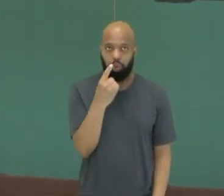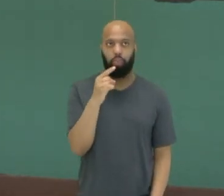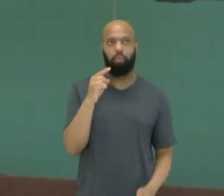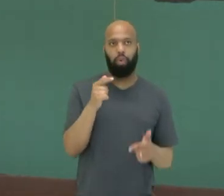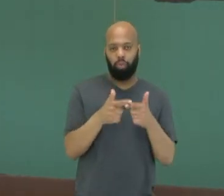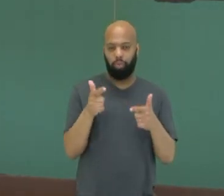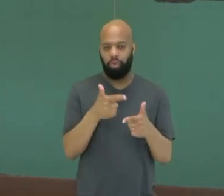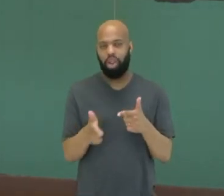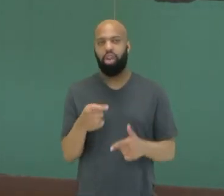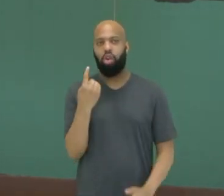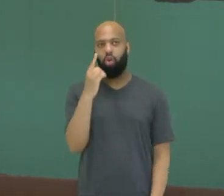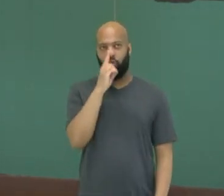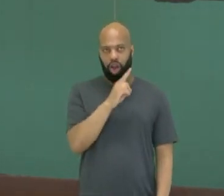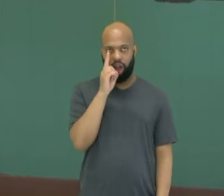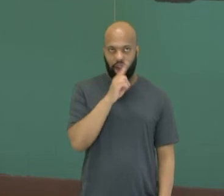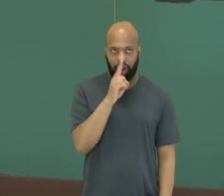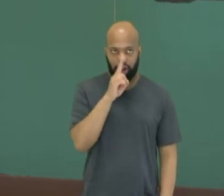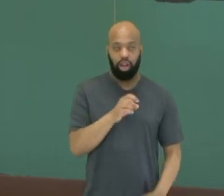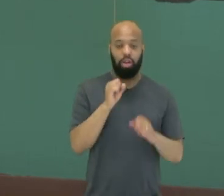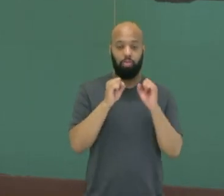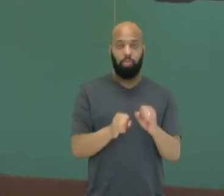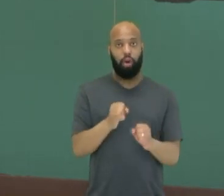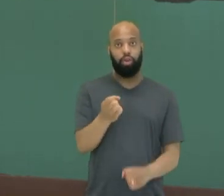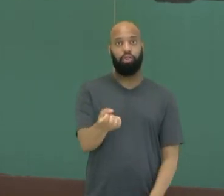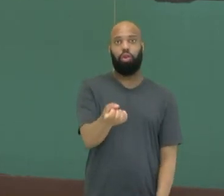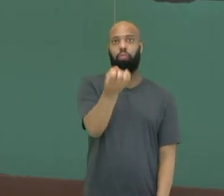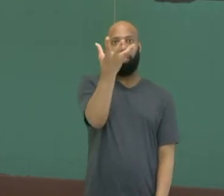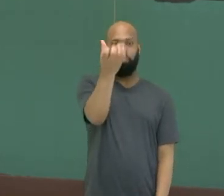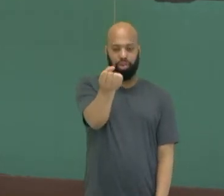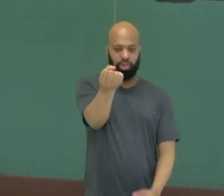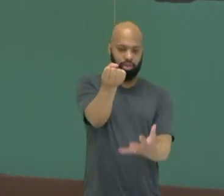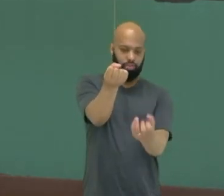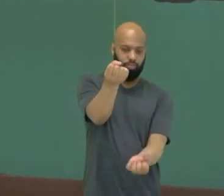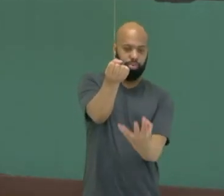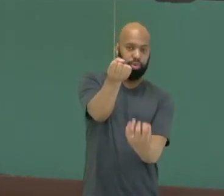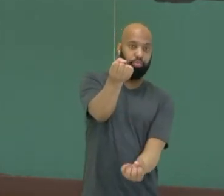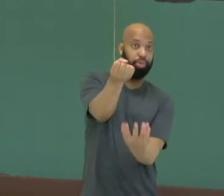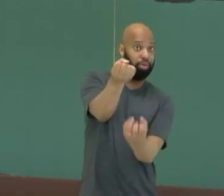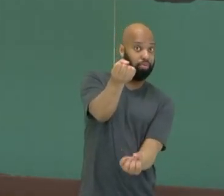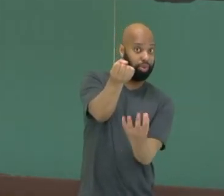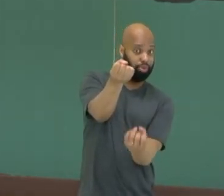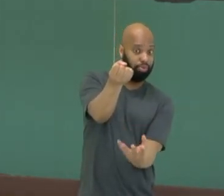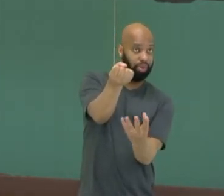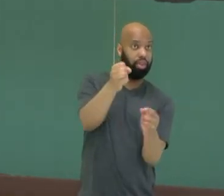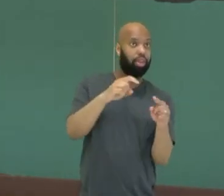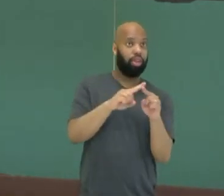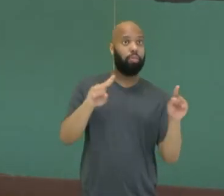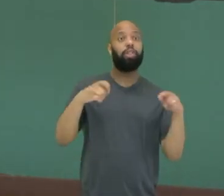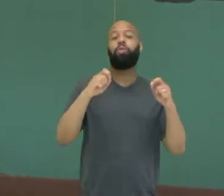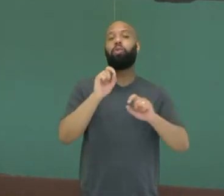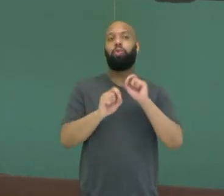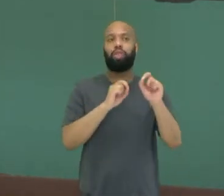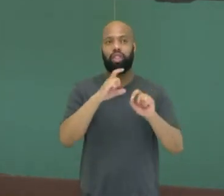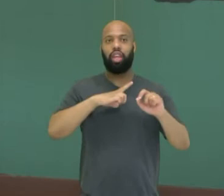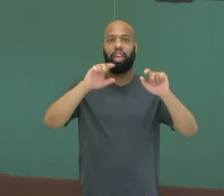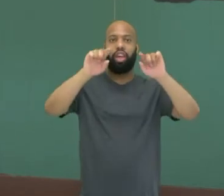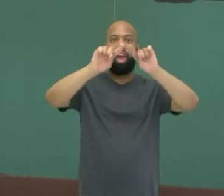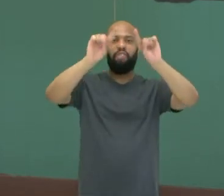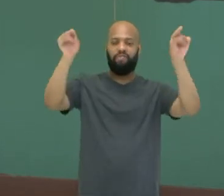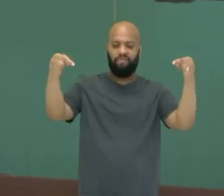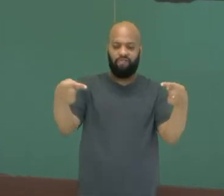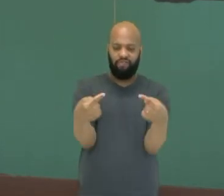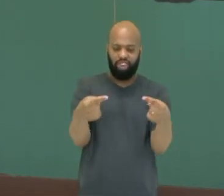falta de um elemento, ele pode acender. Claro que nesse caso, eu preciso dos fios íntegros,